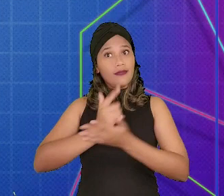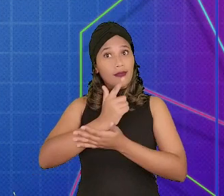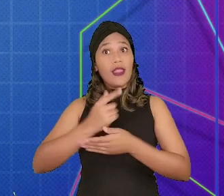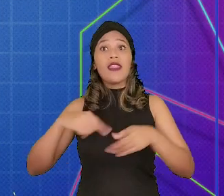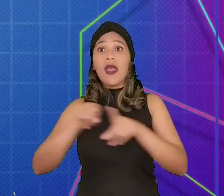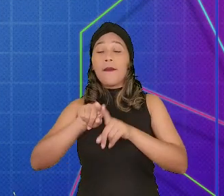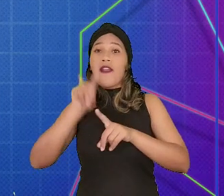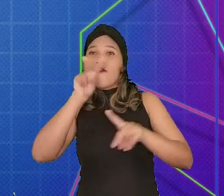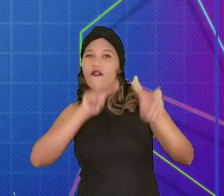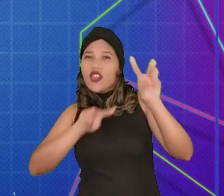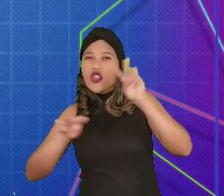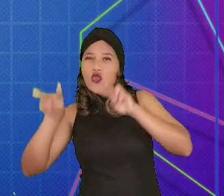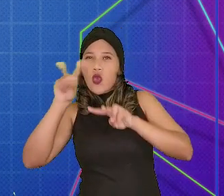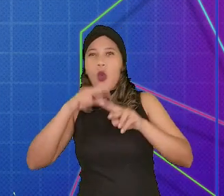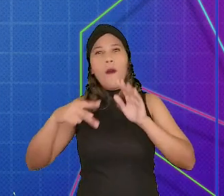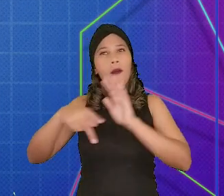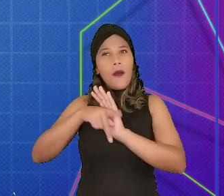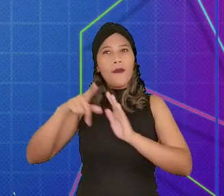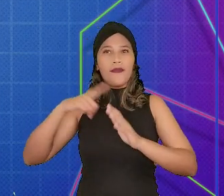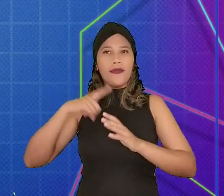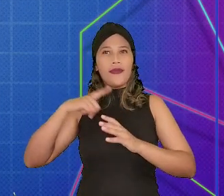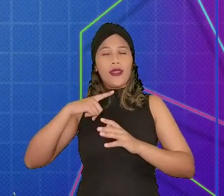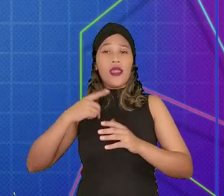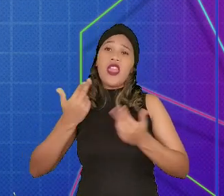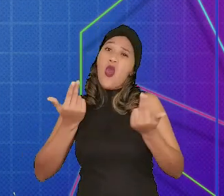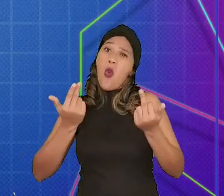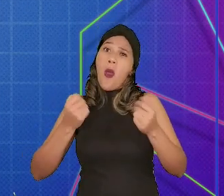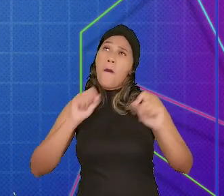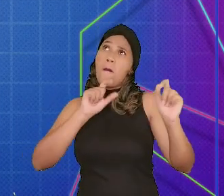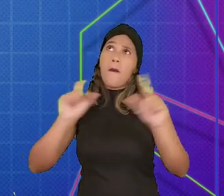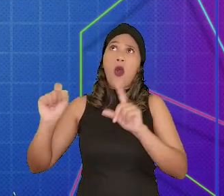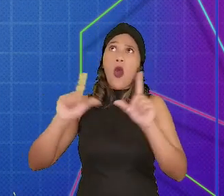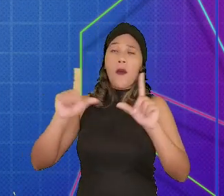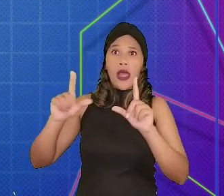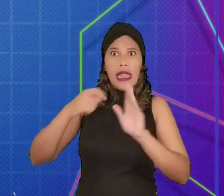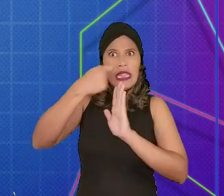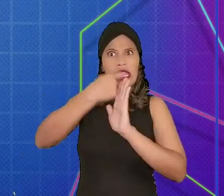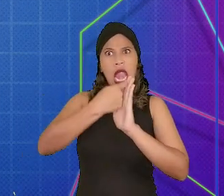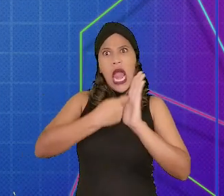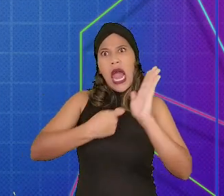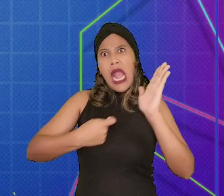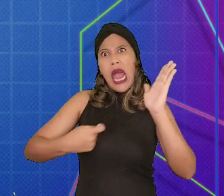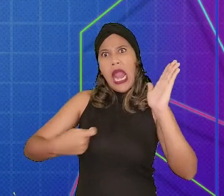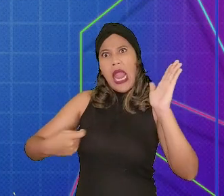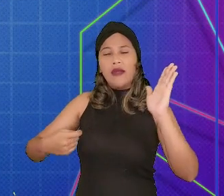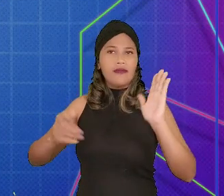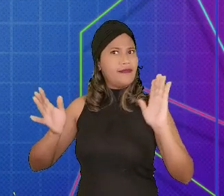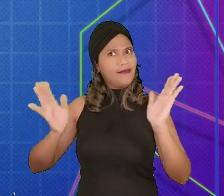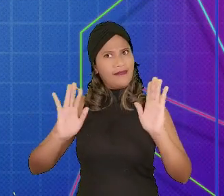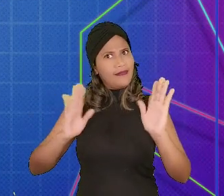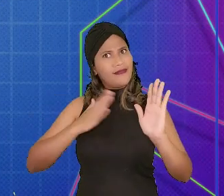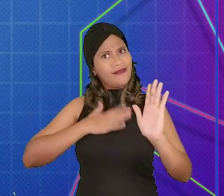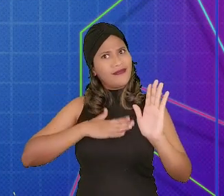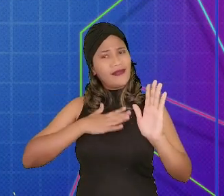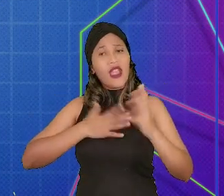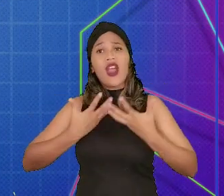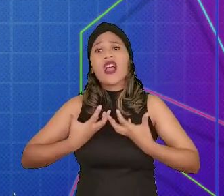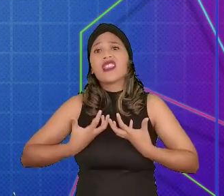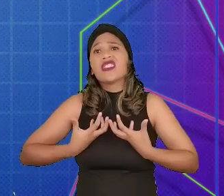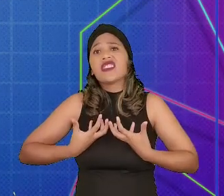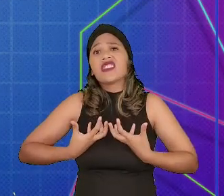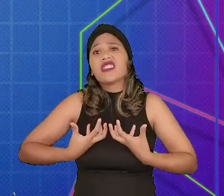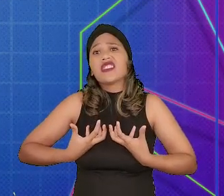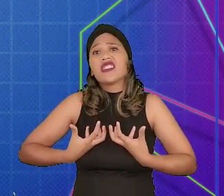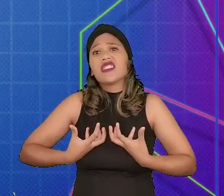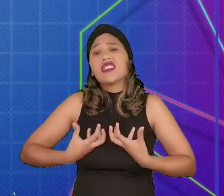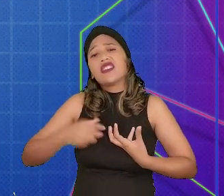apresentação visual para o seu projeto como um PowerPoint, mas não coloque muito texto em um único slide, ok? Isso pode cansar a